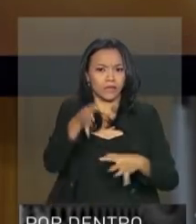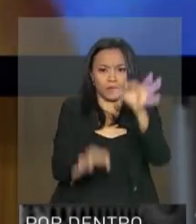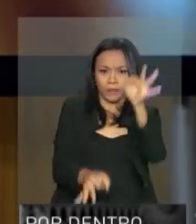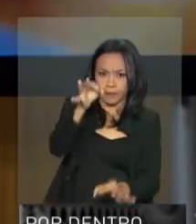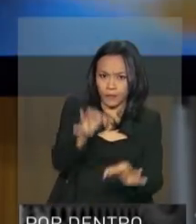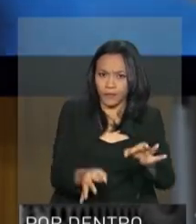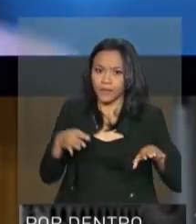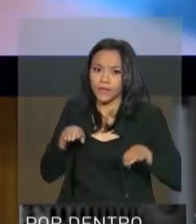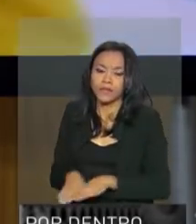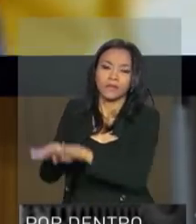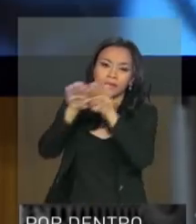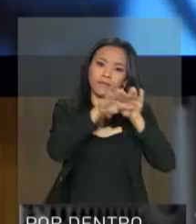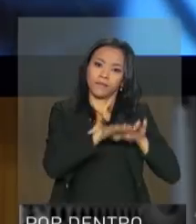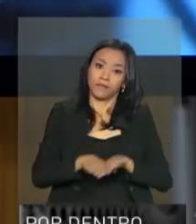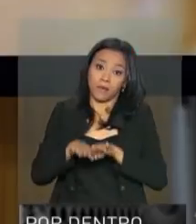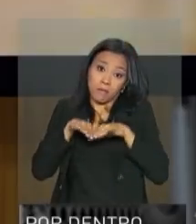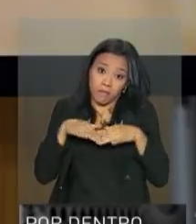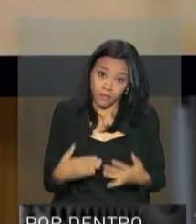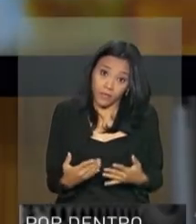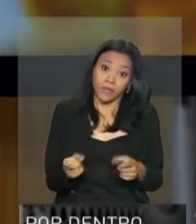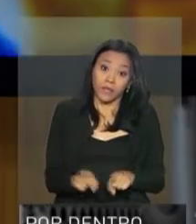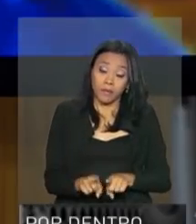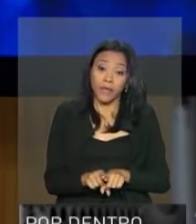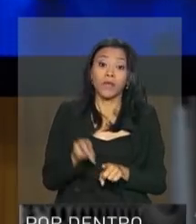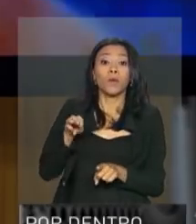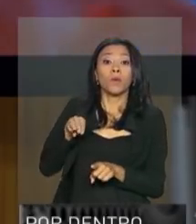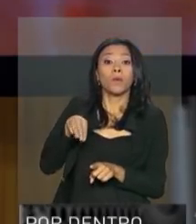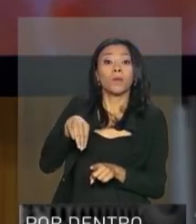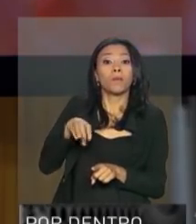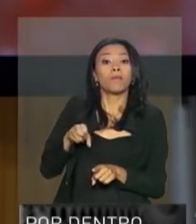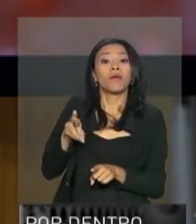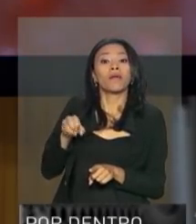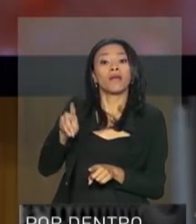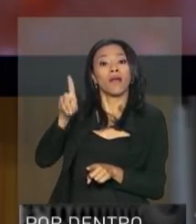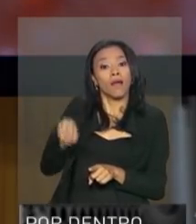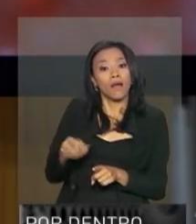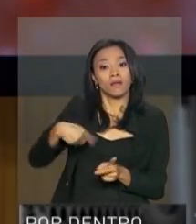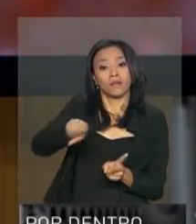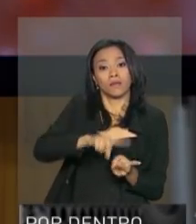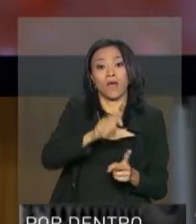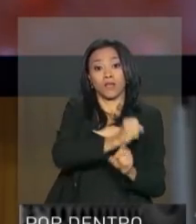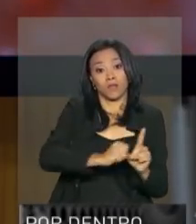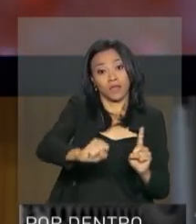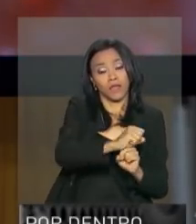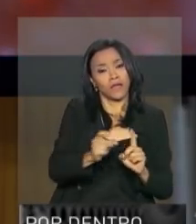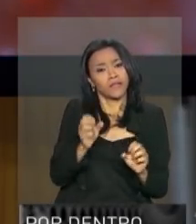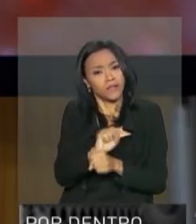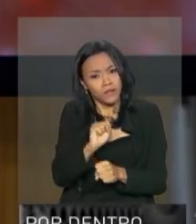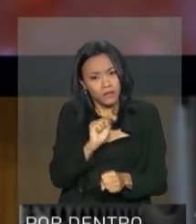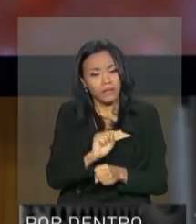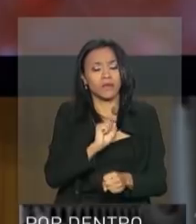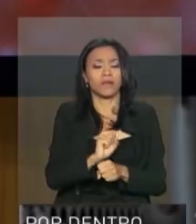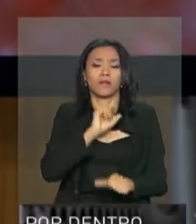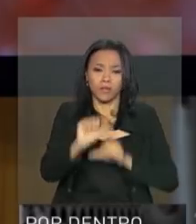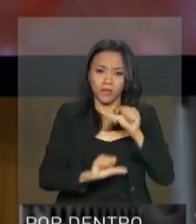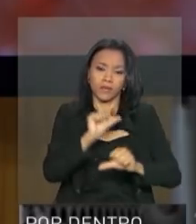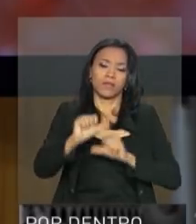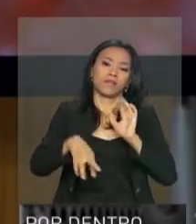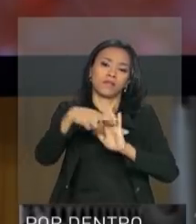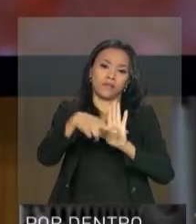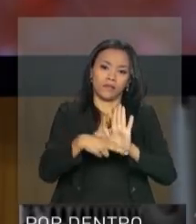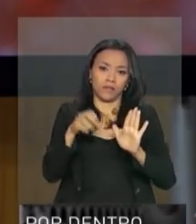e mais equânime. No entanto, também o mercado, toda a sociedade aguarda uma reforma da Previdência para que o país